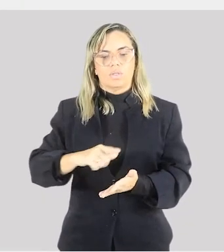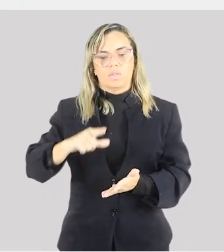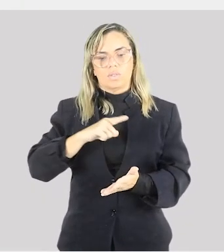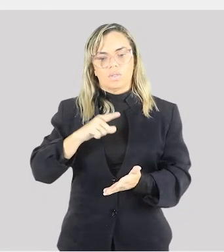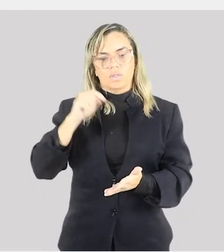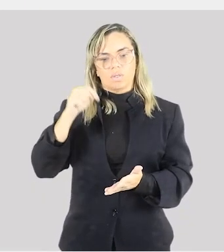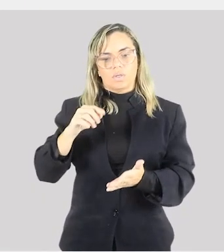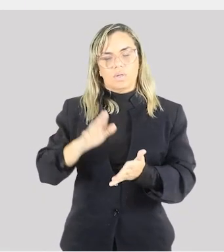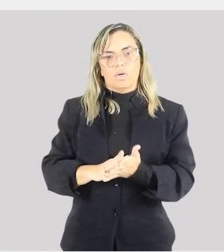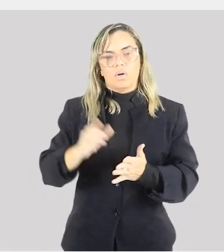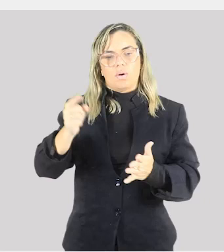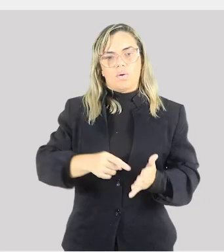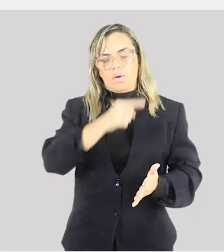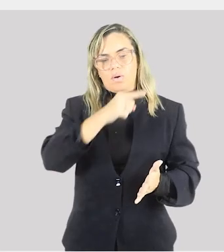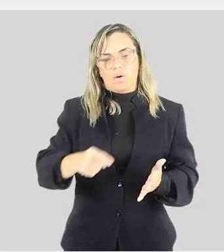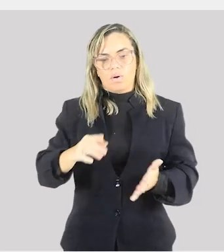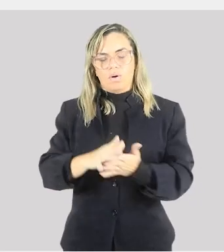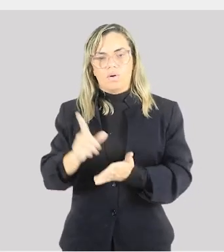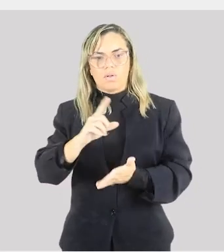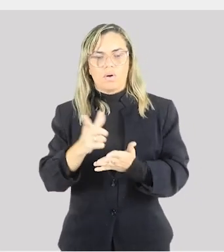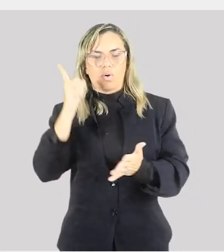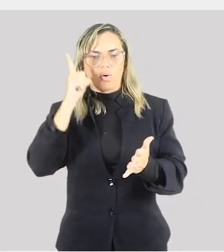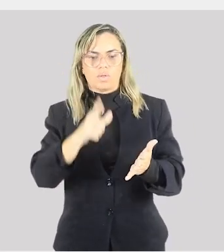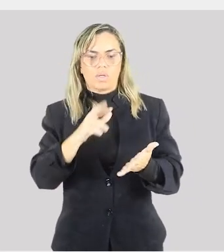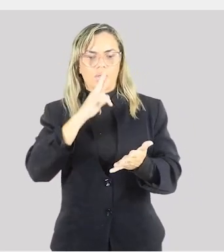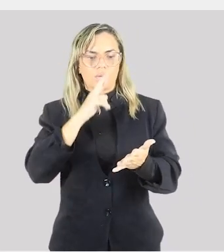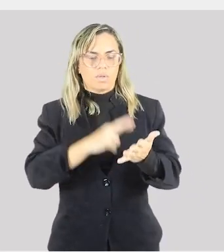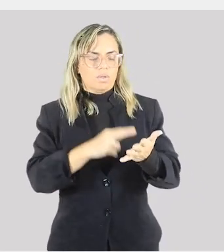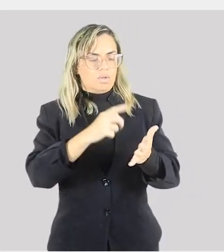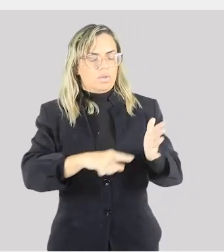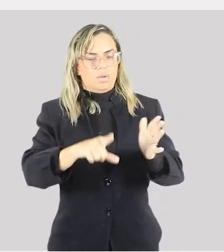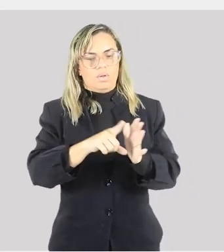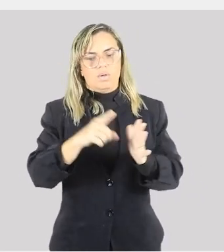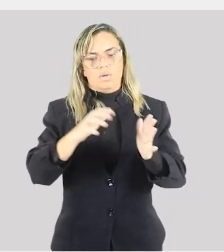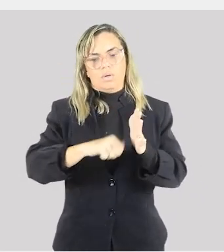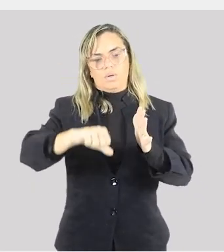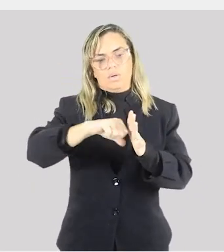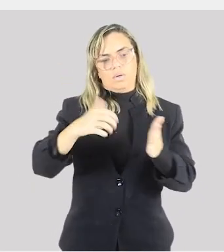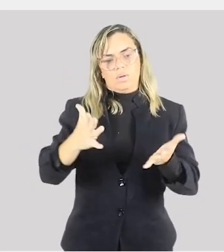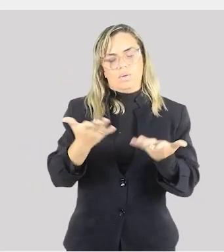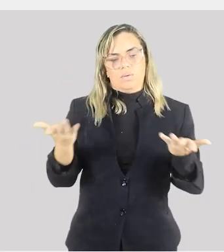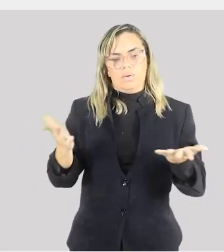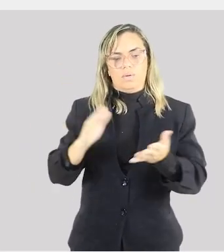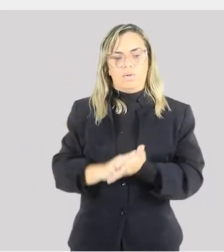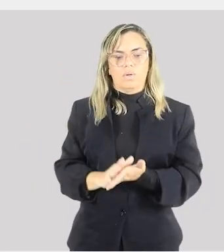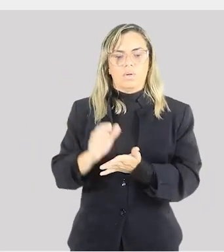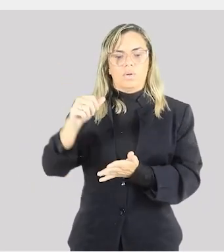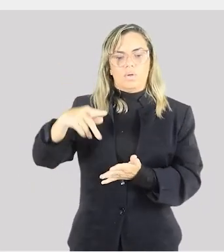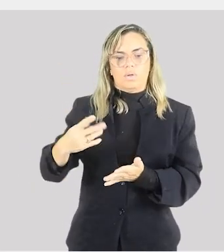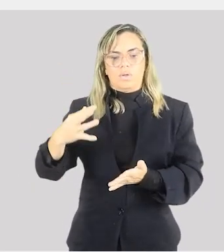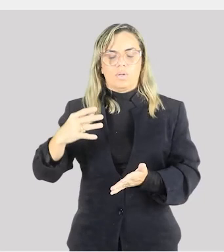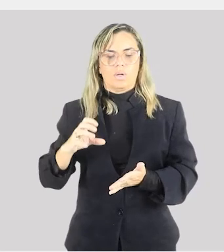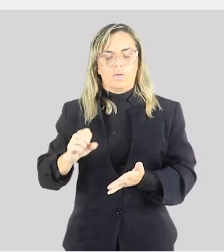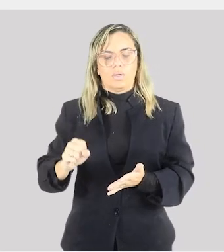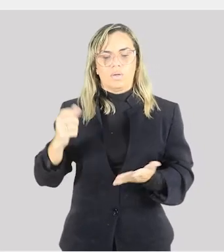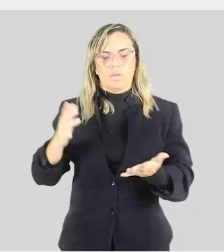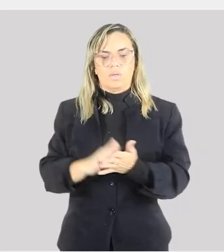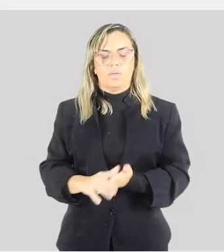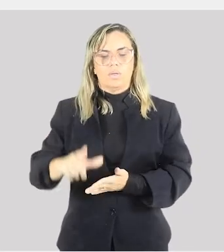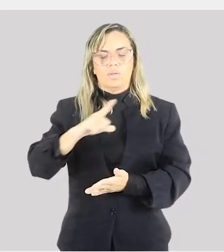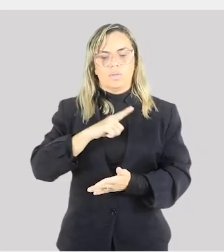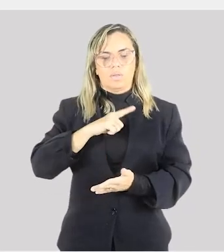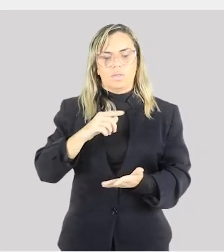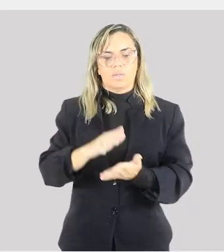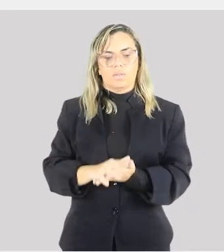nulos, são vícios que eu não consigo resolver, vícios que eu não consigo sanar. Os anuláveis possuem vícios,